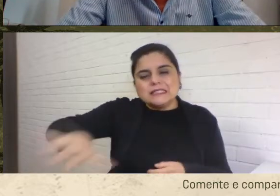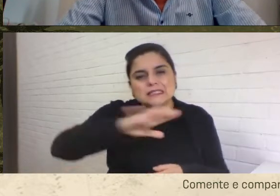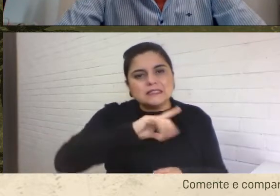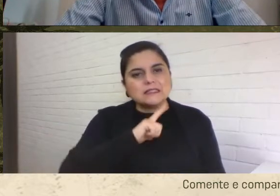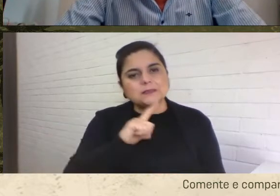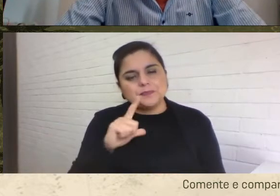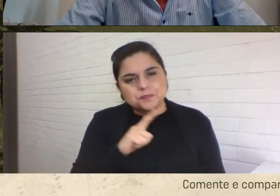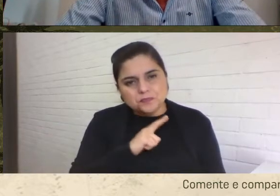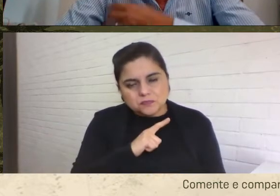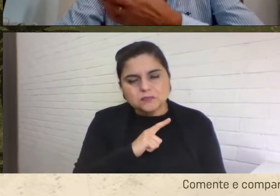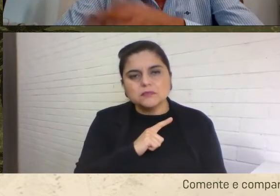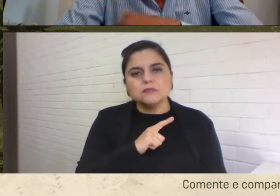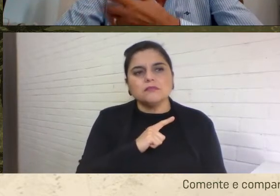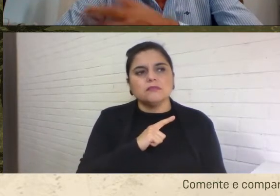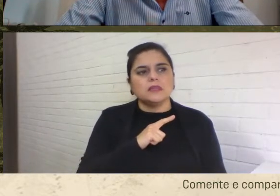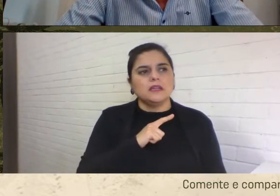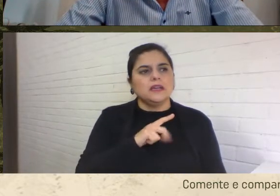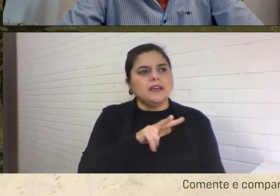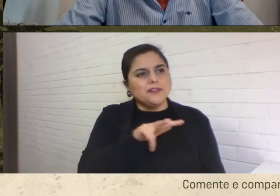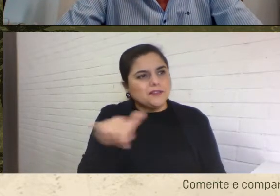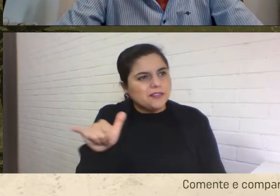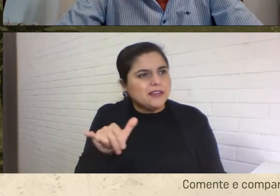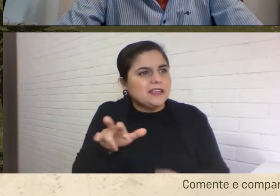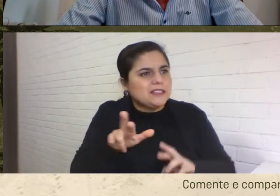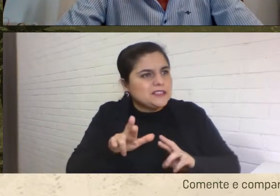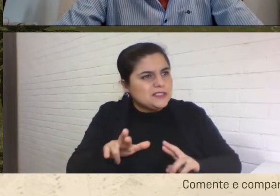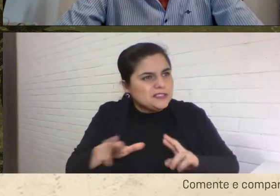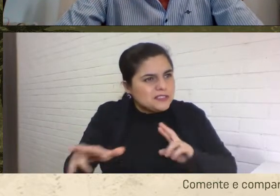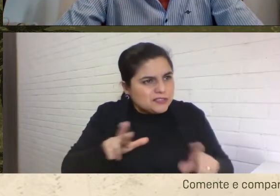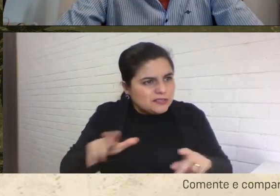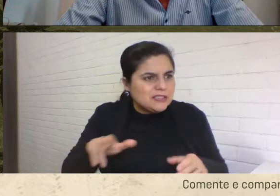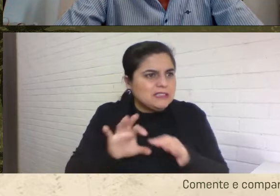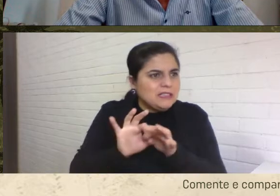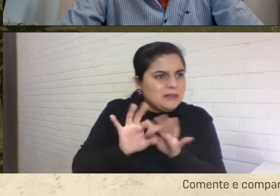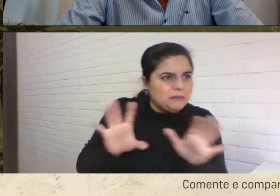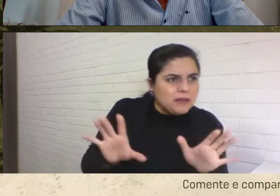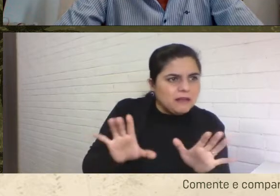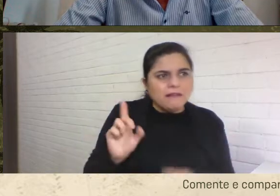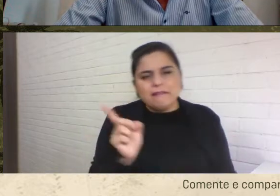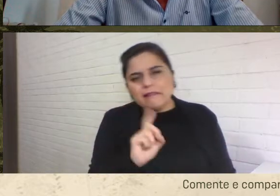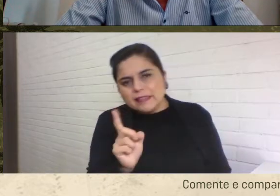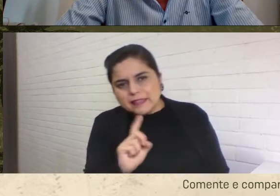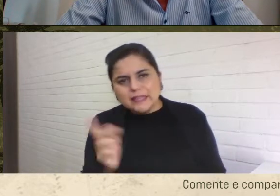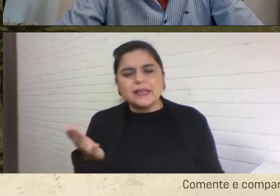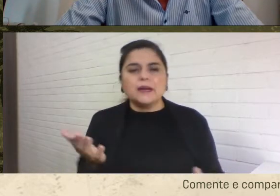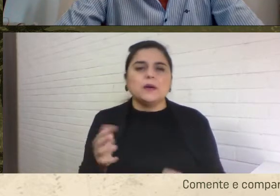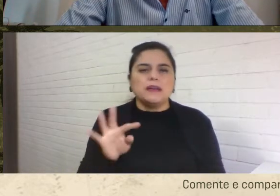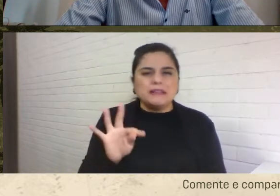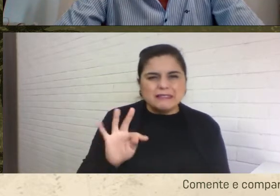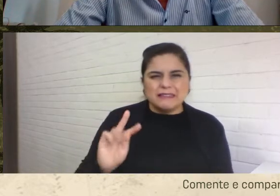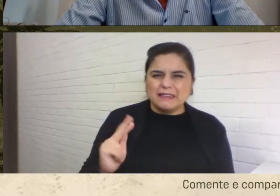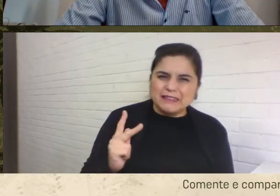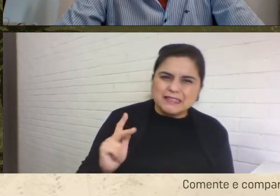ser utilizada ou que vai ser autorizada, as quantidades de THC, etc.